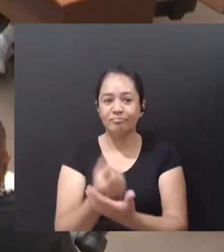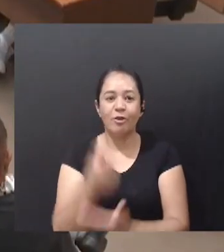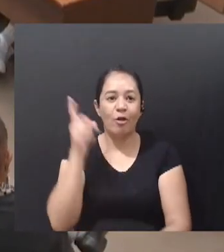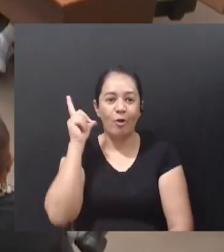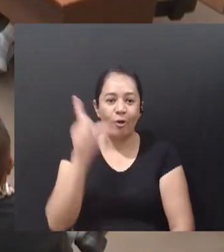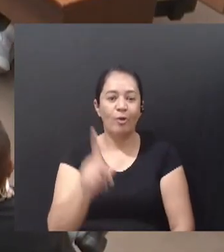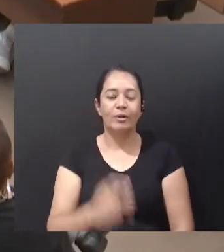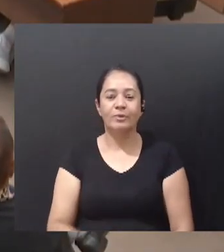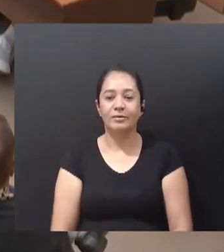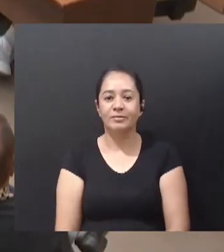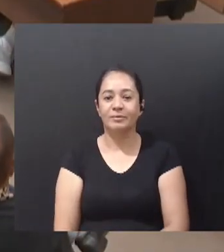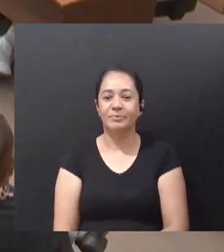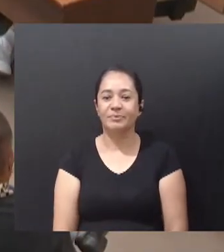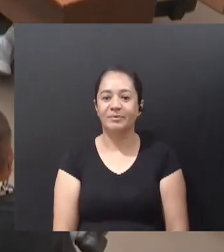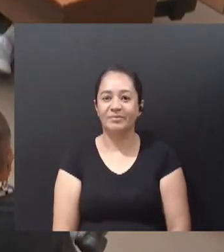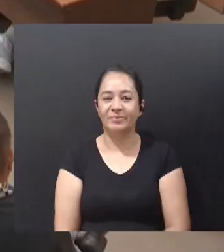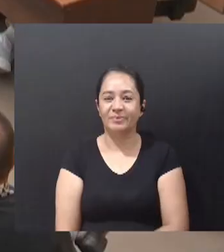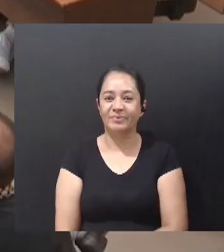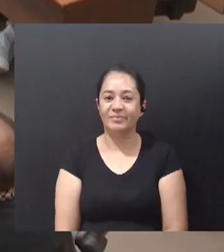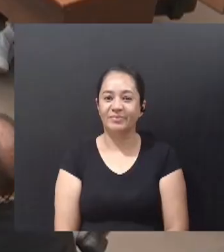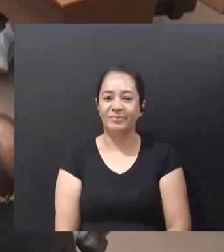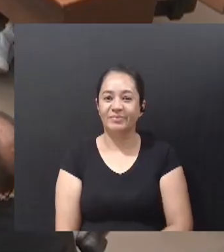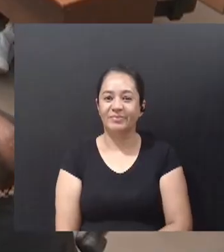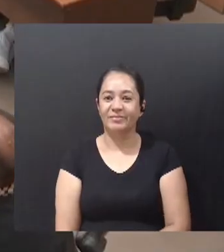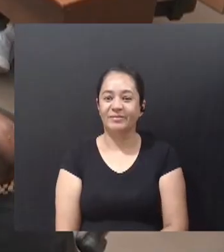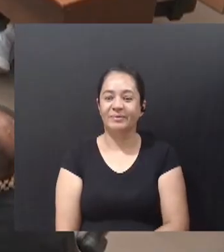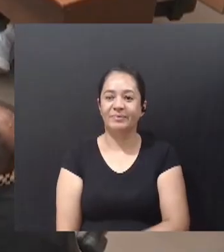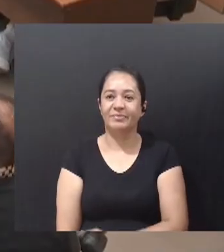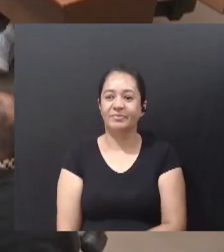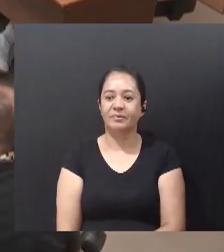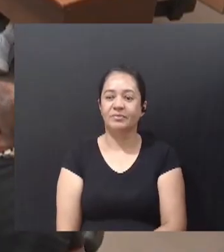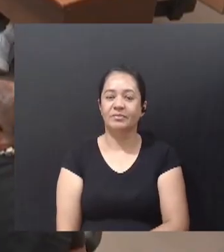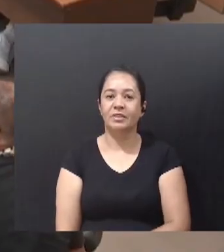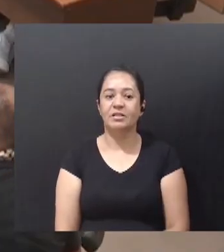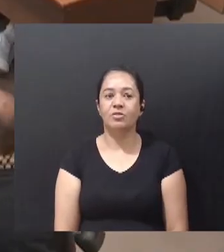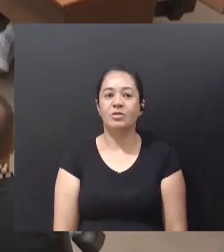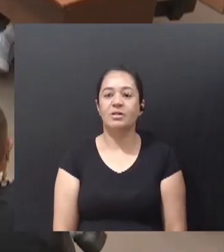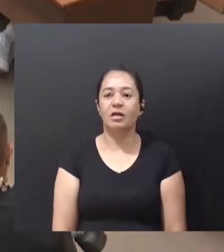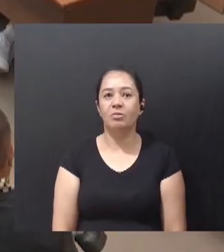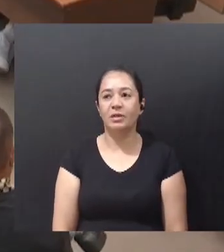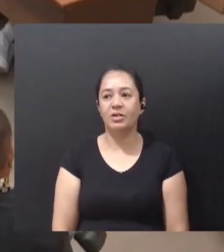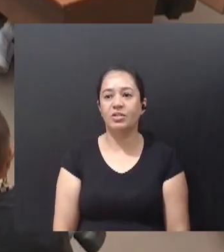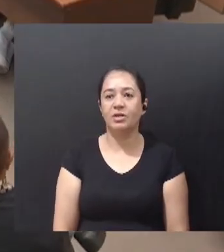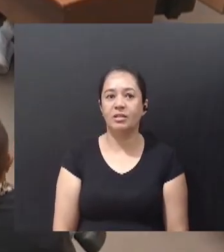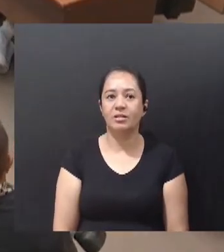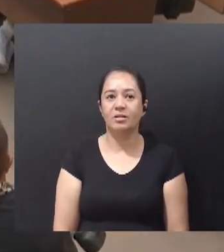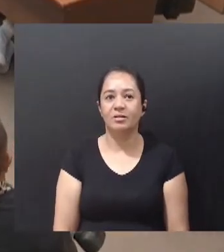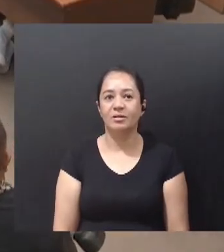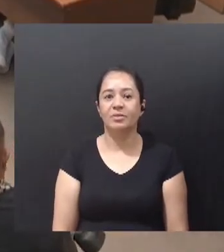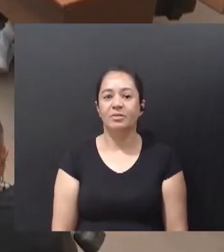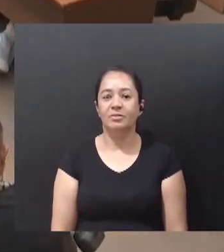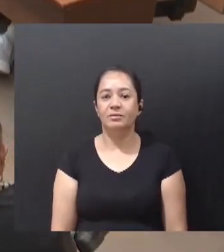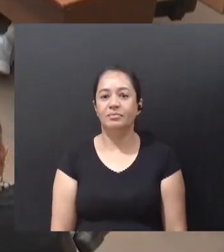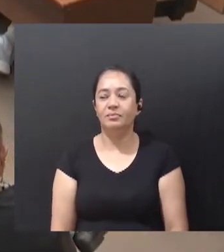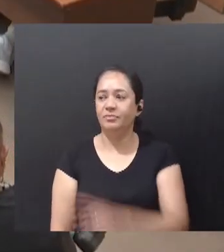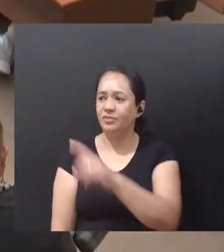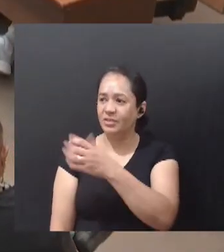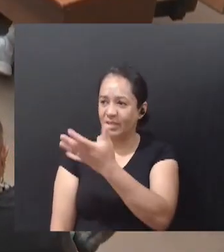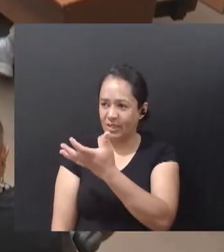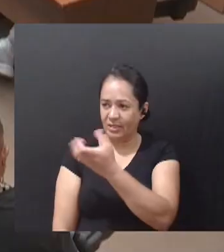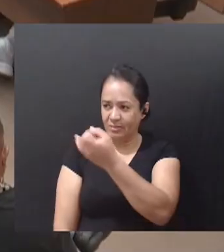ler e escrever. É isso. Bom, vamos lá. Você quer dar uma palavrinha aí, Silas?